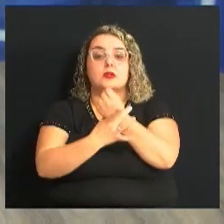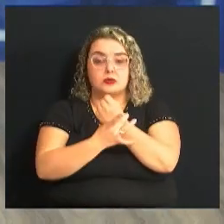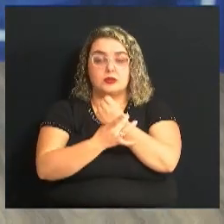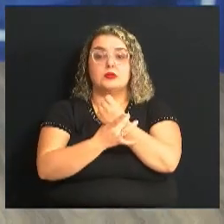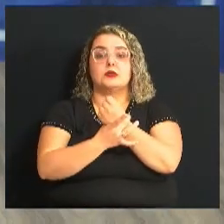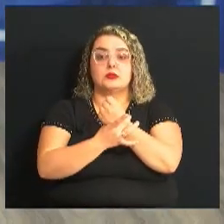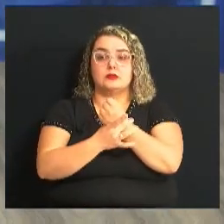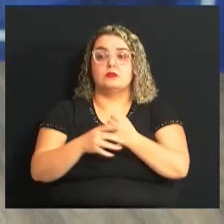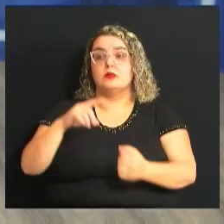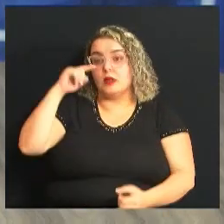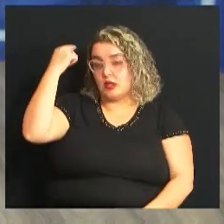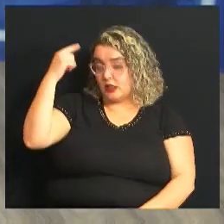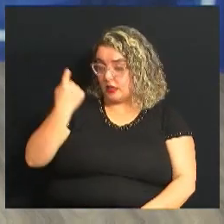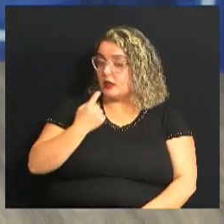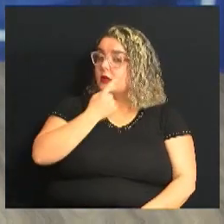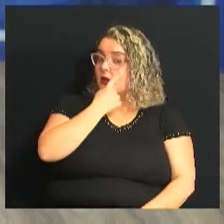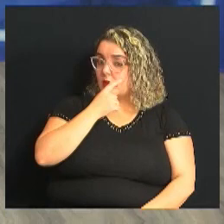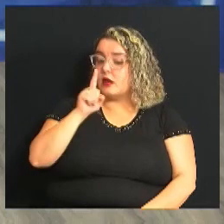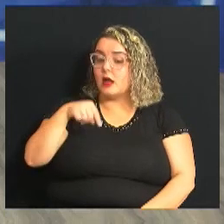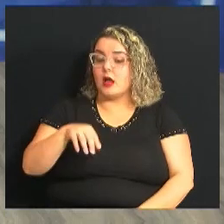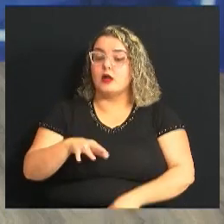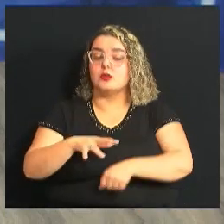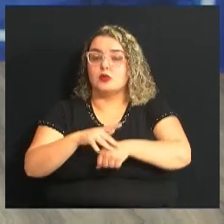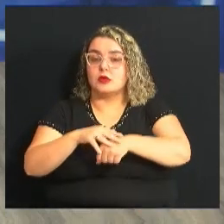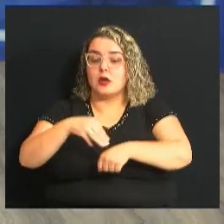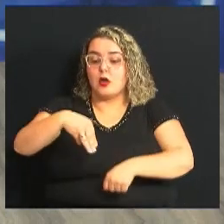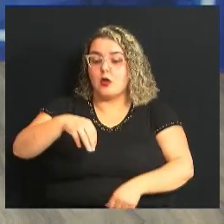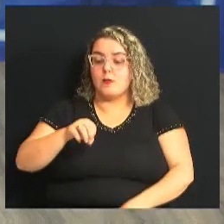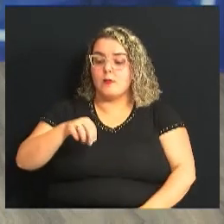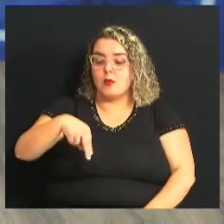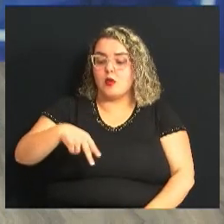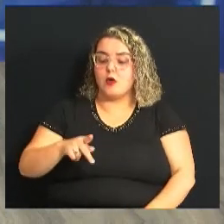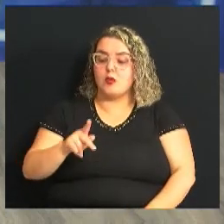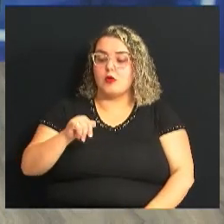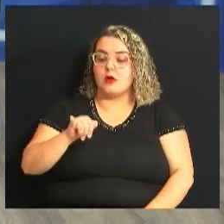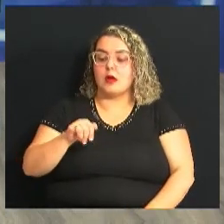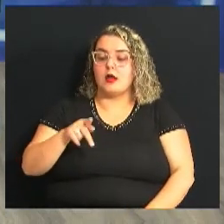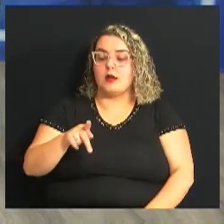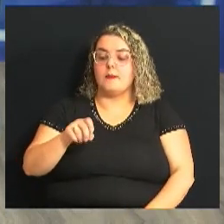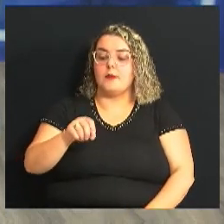pela Mirna Abreu em relação a monkeypox. Percebeu